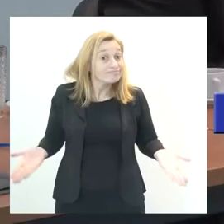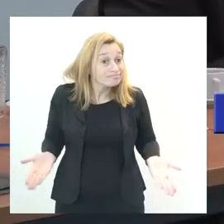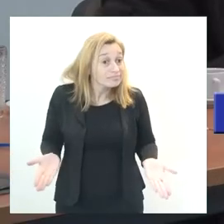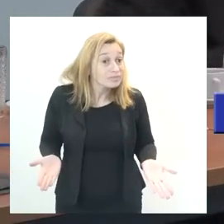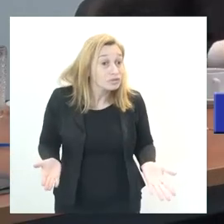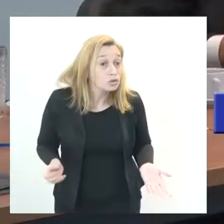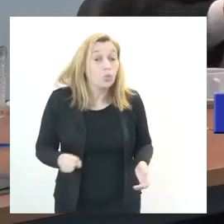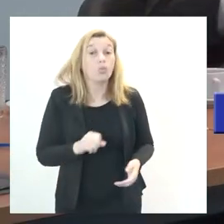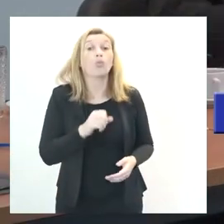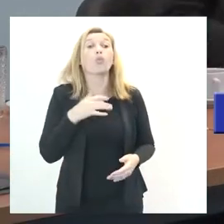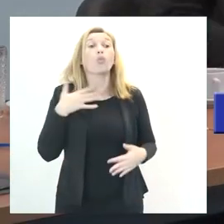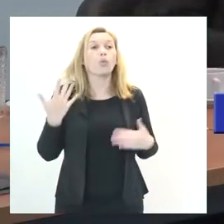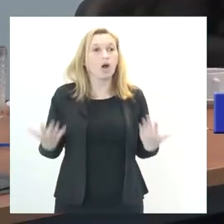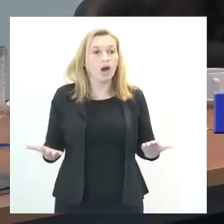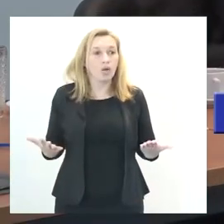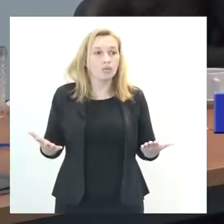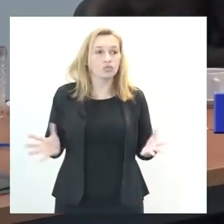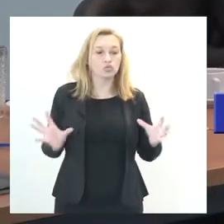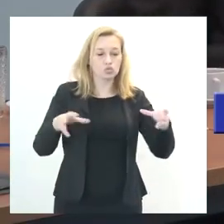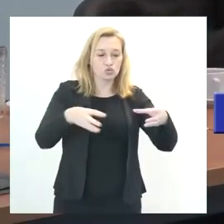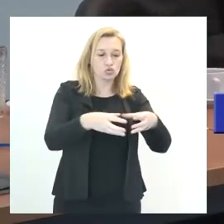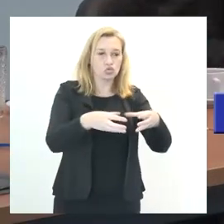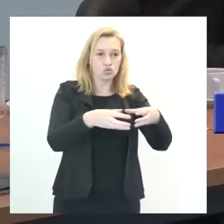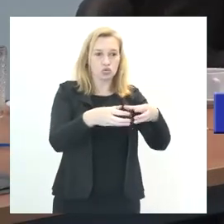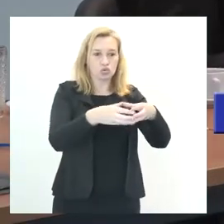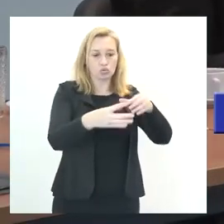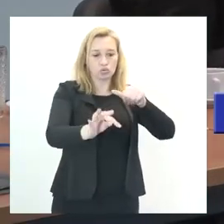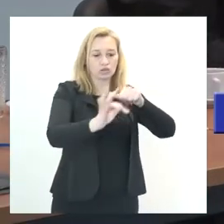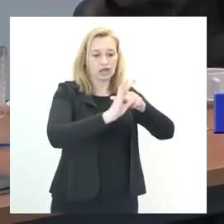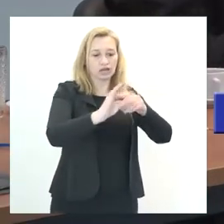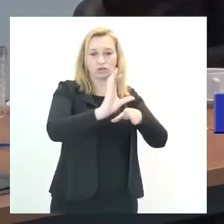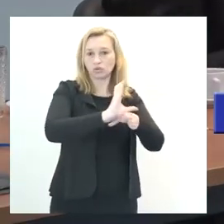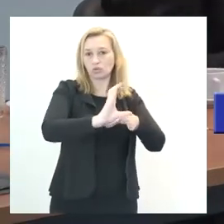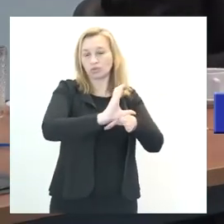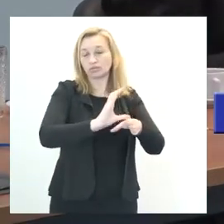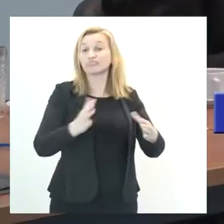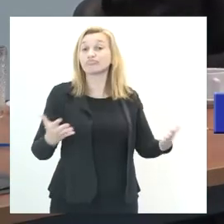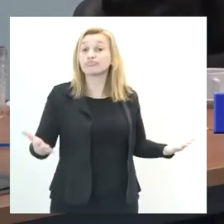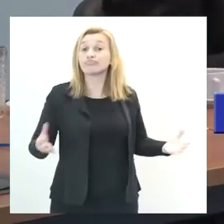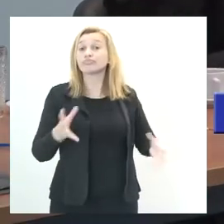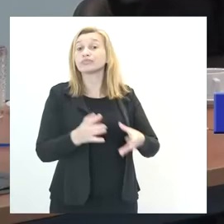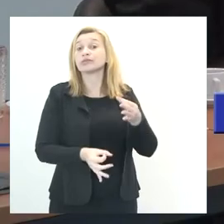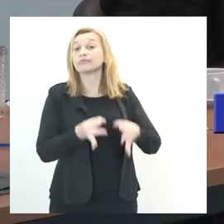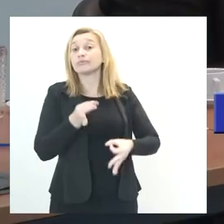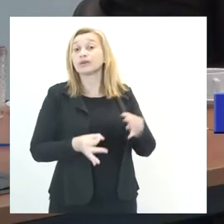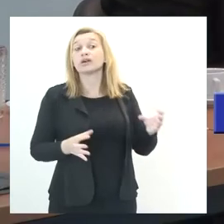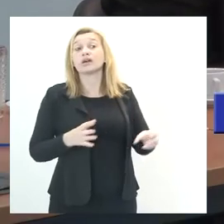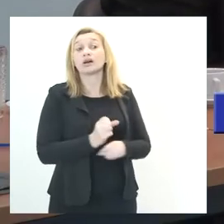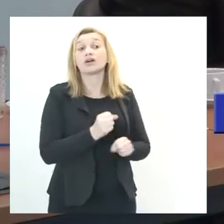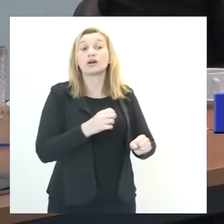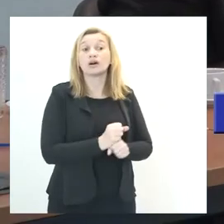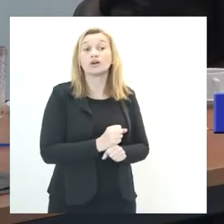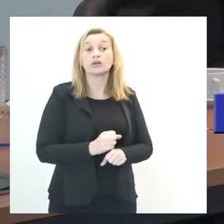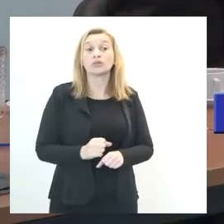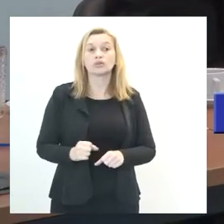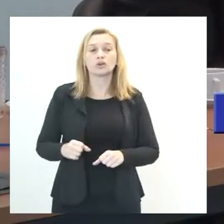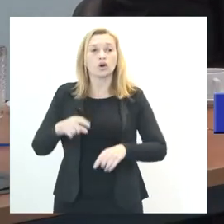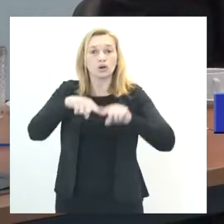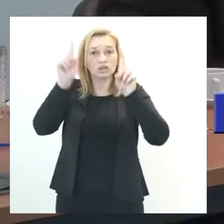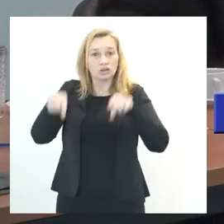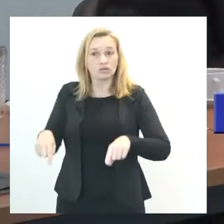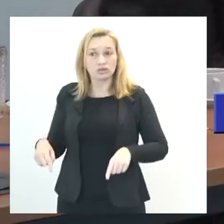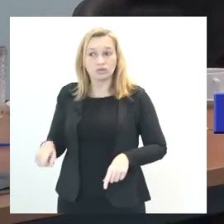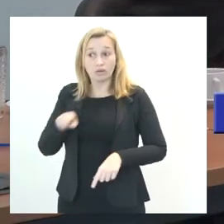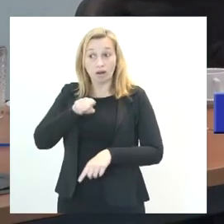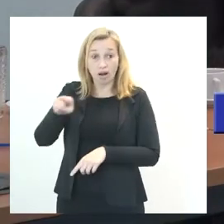e quais são os integrantes no Concelho do Tribunal de Contas os servidores lá tem a